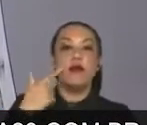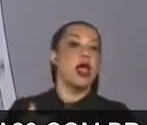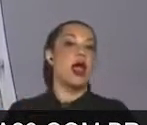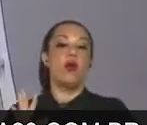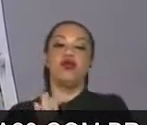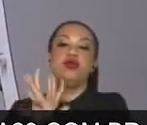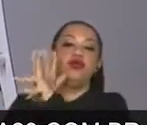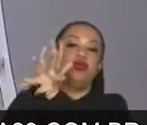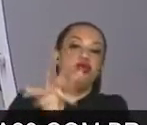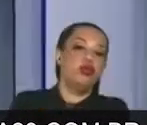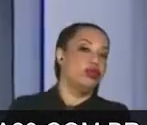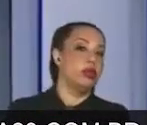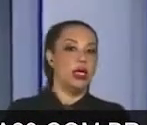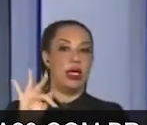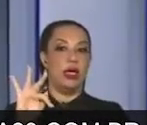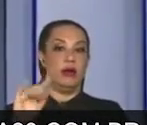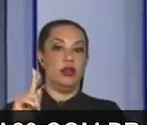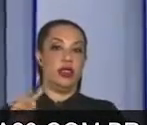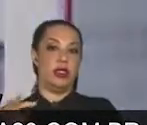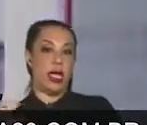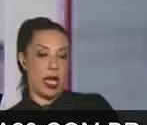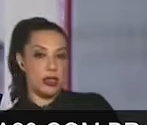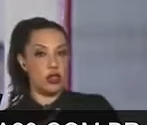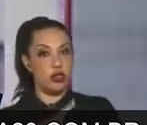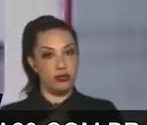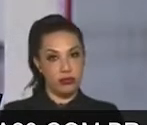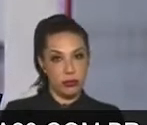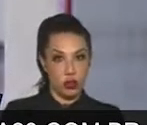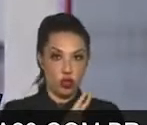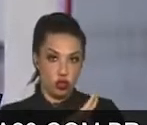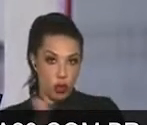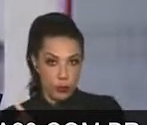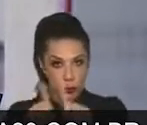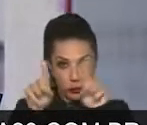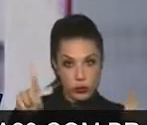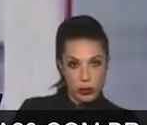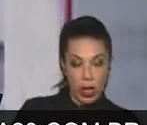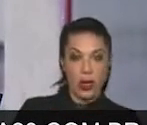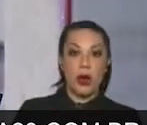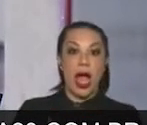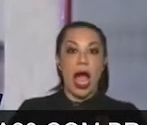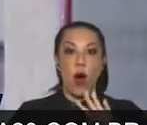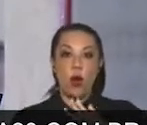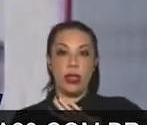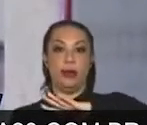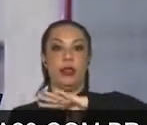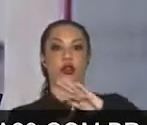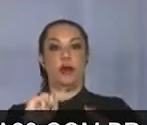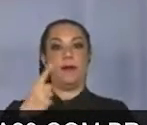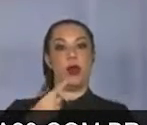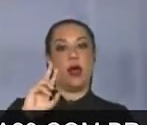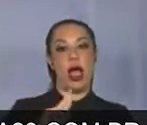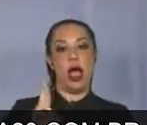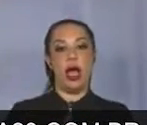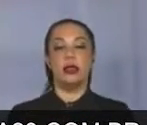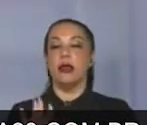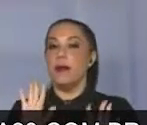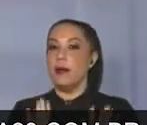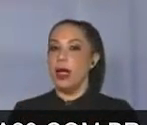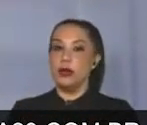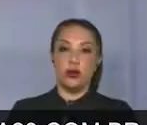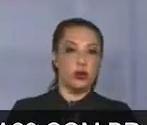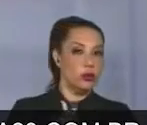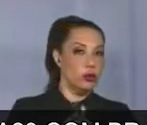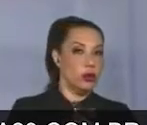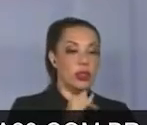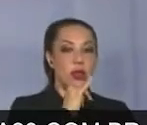todas as contas do FGTS existentes em nome do trabalhador, até o limite de R$ 1.000. Não ficam